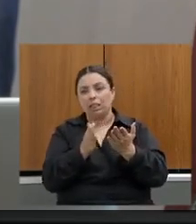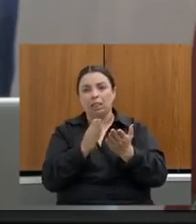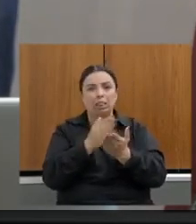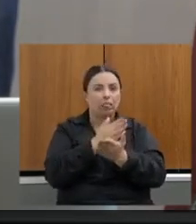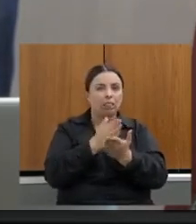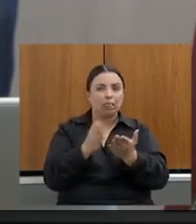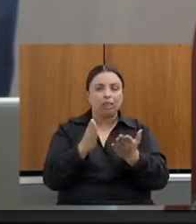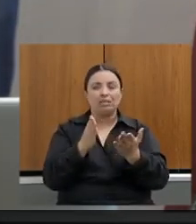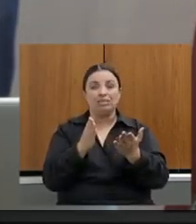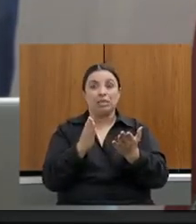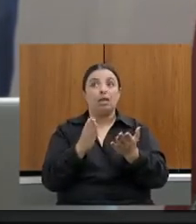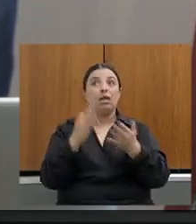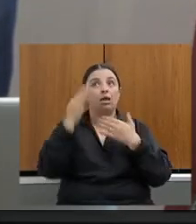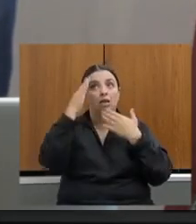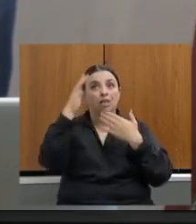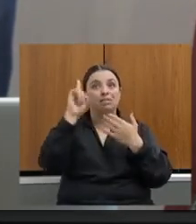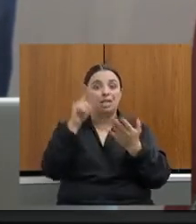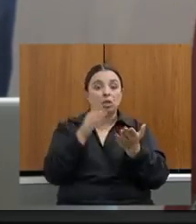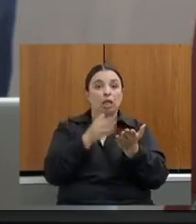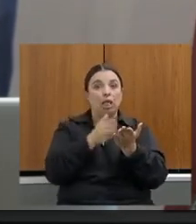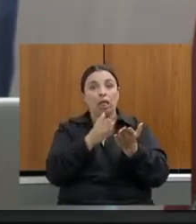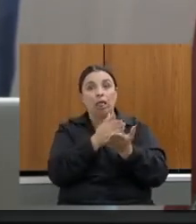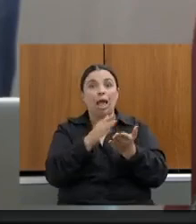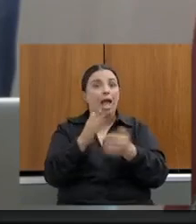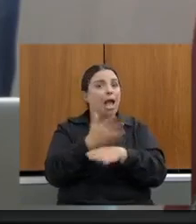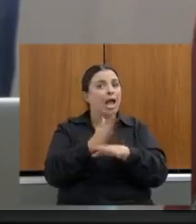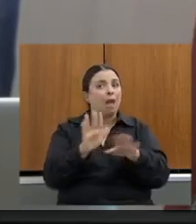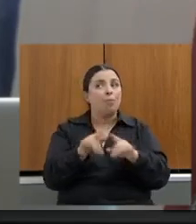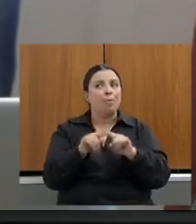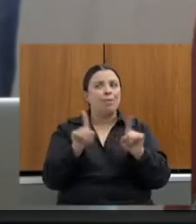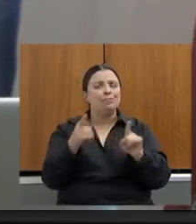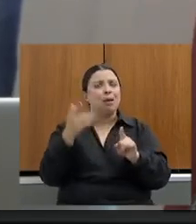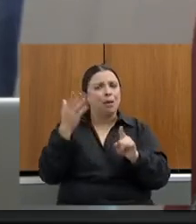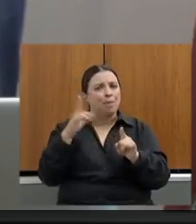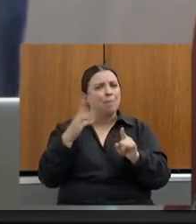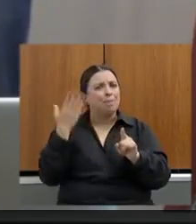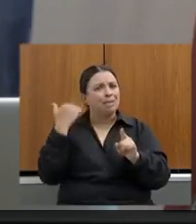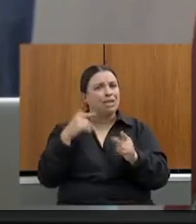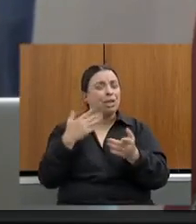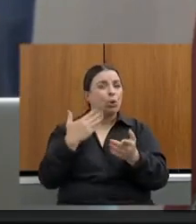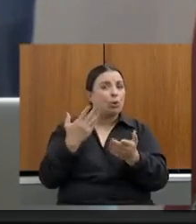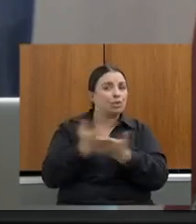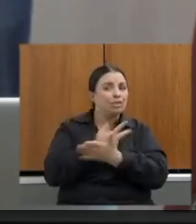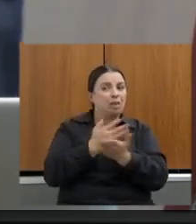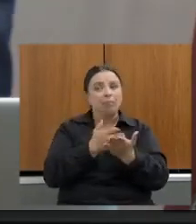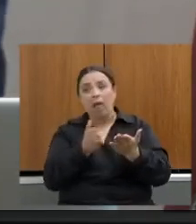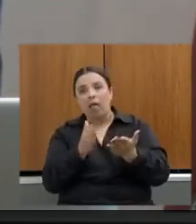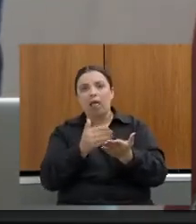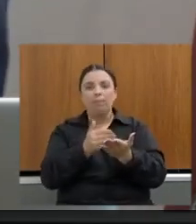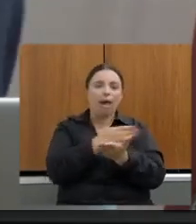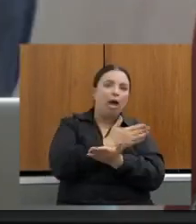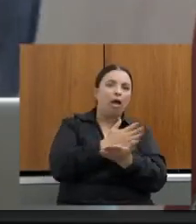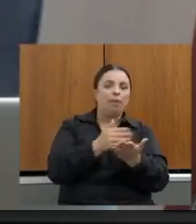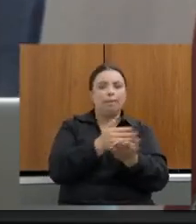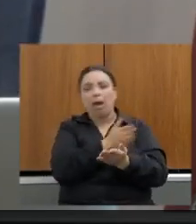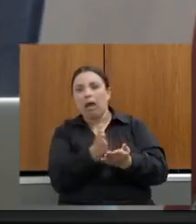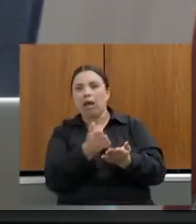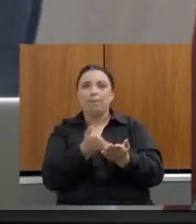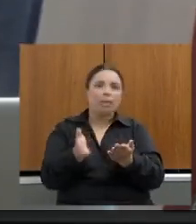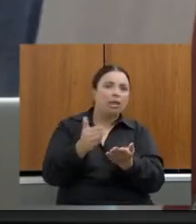né Doutor Joaquim Graças a Deus que não tem mas de vez em quando a gente tinha né Eu falo tudo que eu vivi isso aí Rua durante